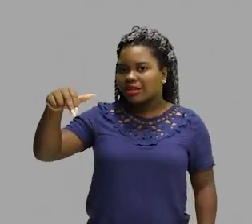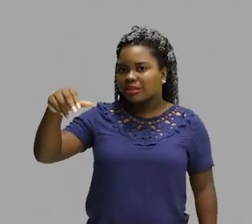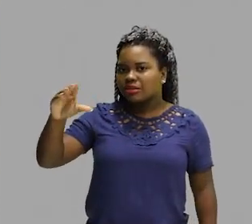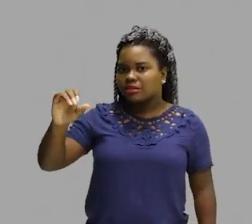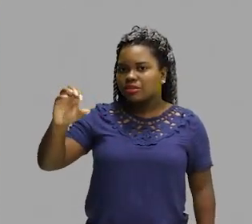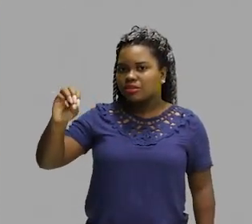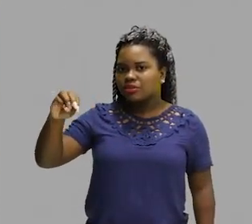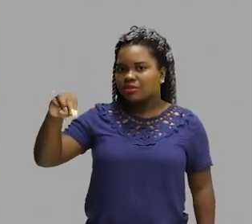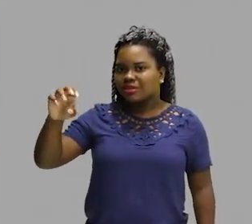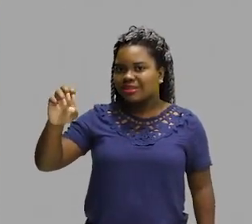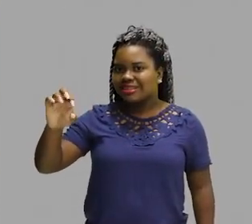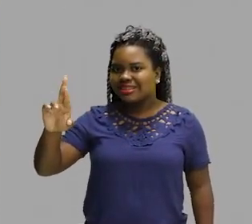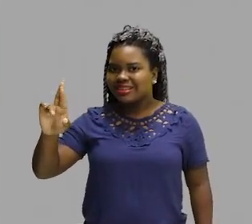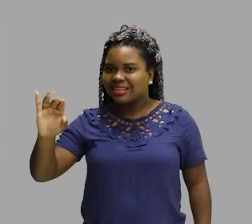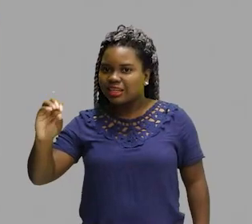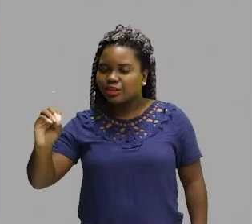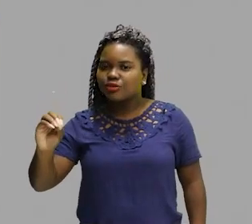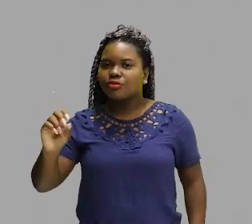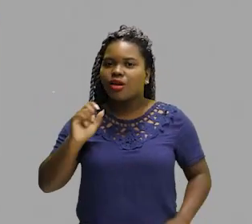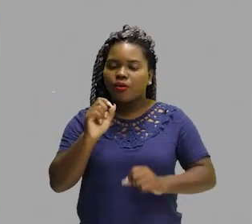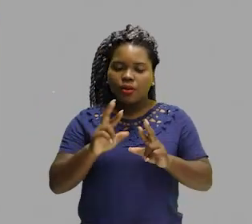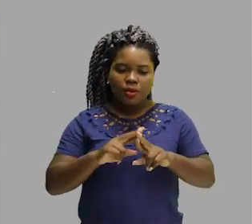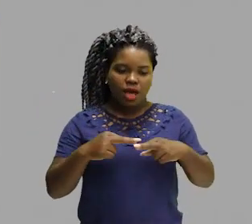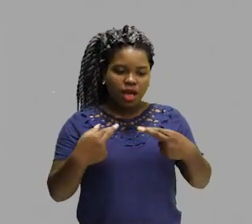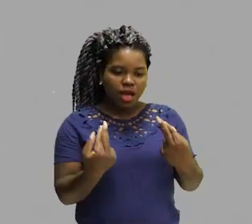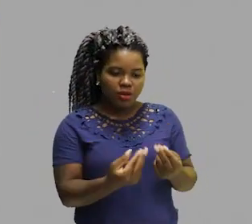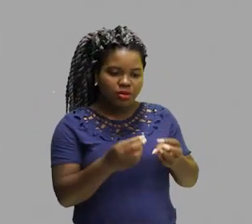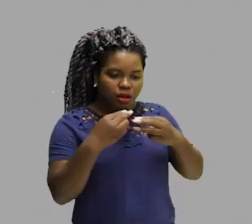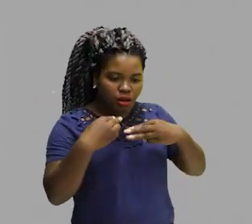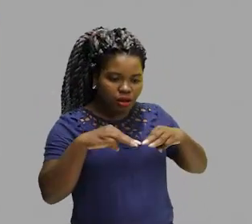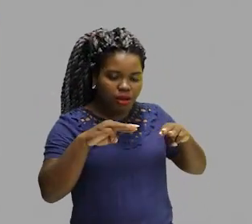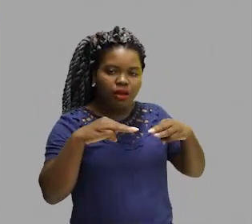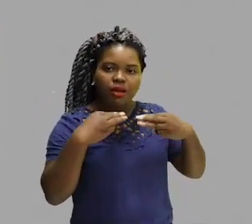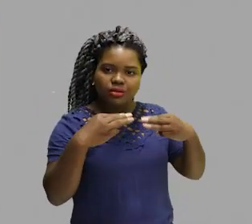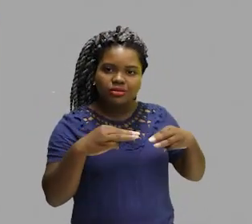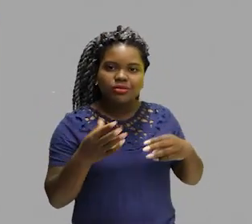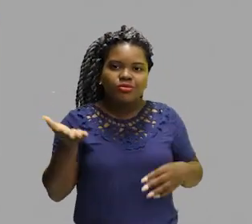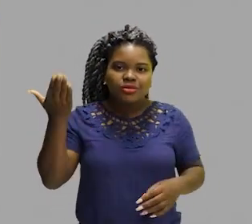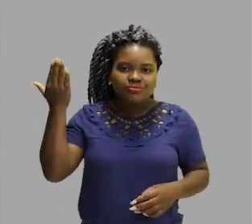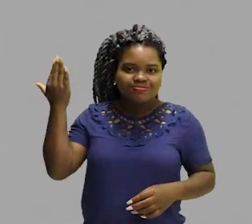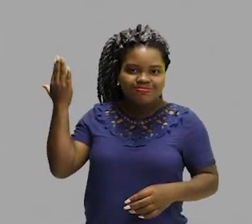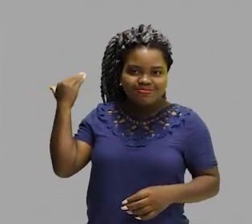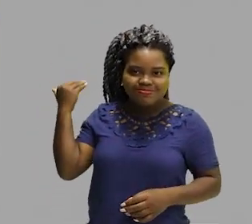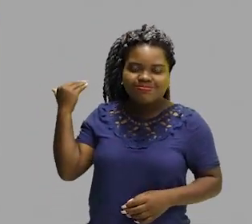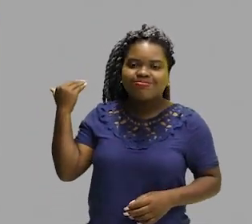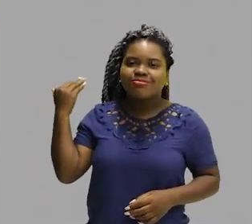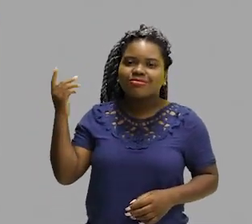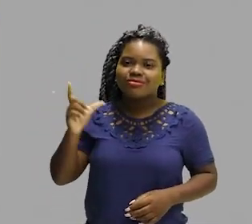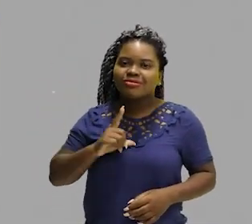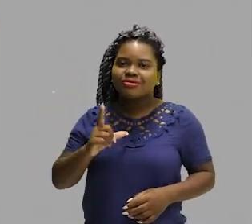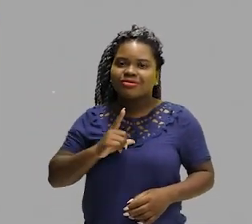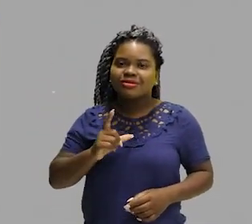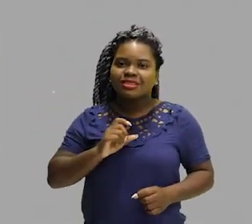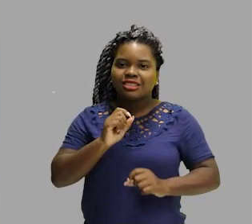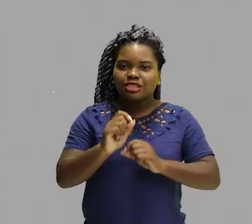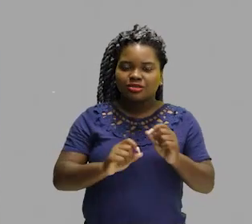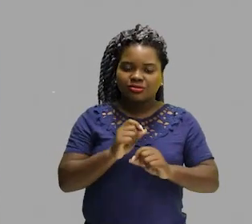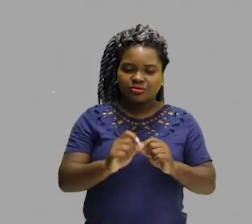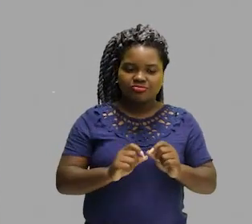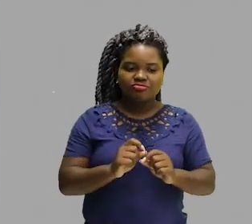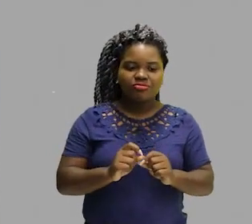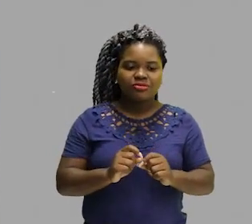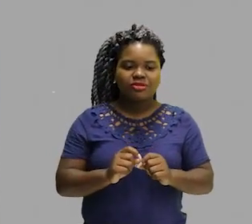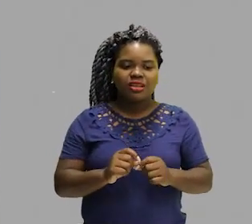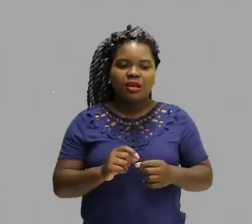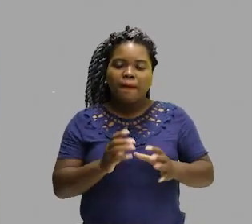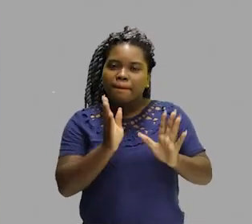de cantigas. Certo? Nós já vimos isso aí, nós vimos os principais cancioneiros. Cancioneiro da Ajuda, cancioneiro